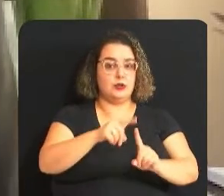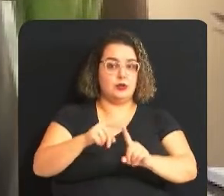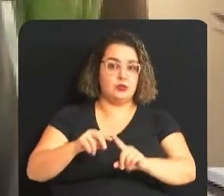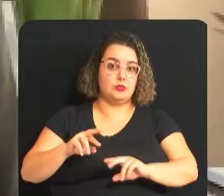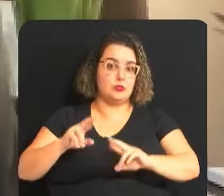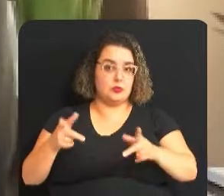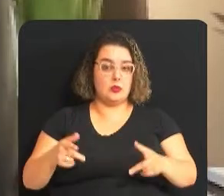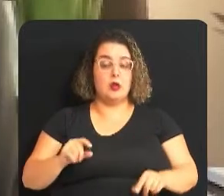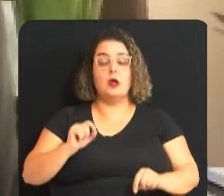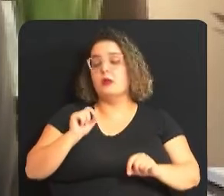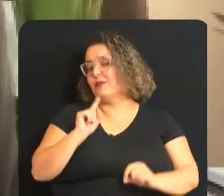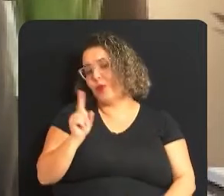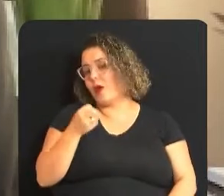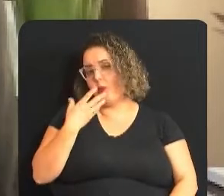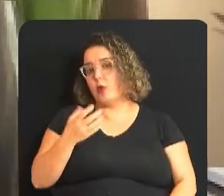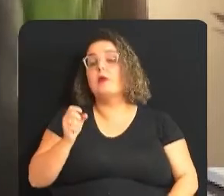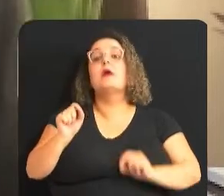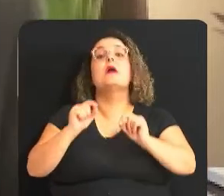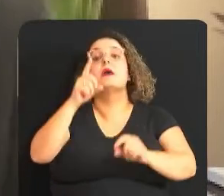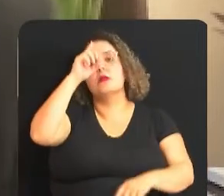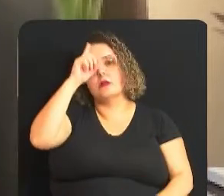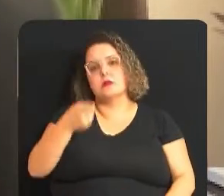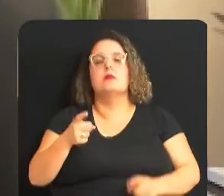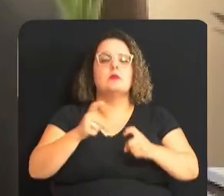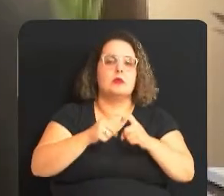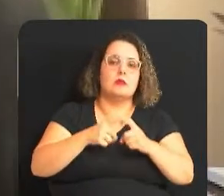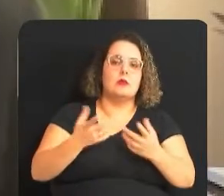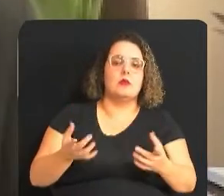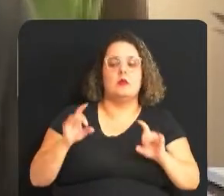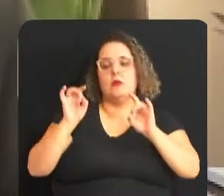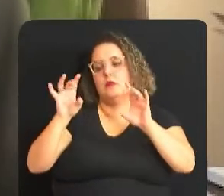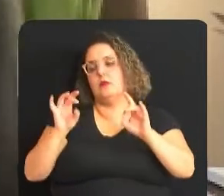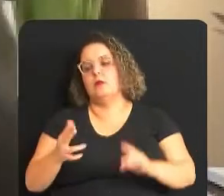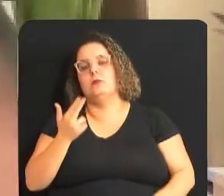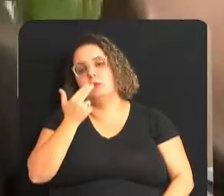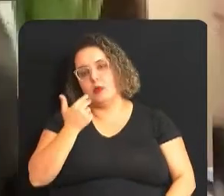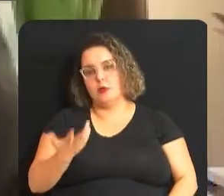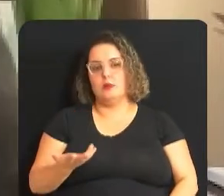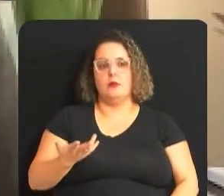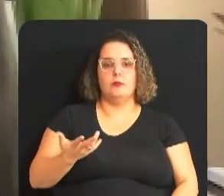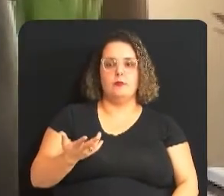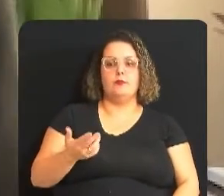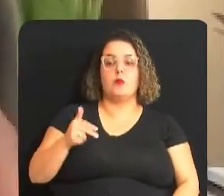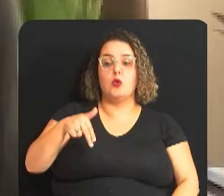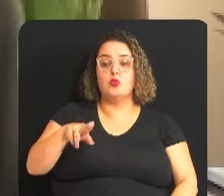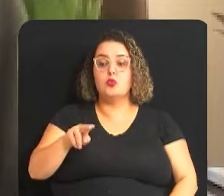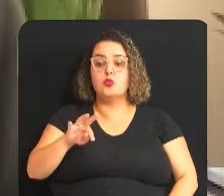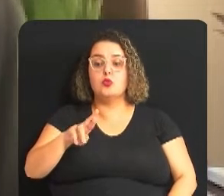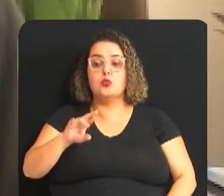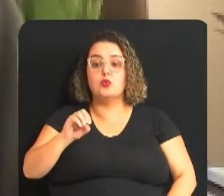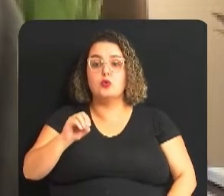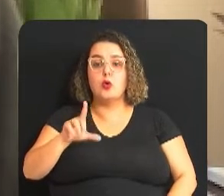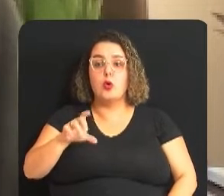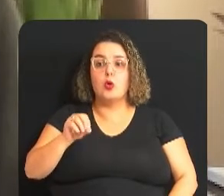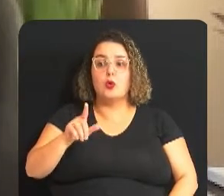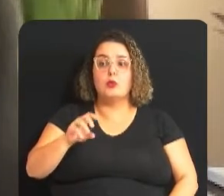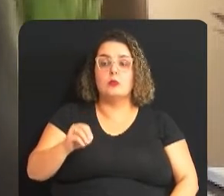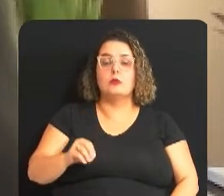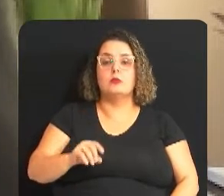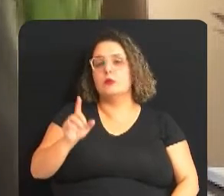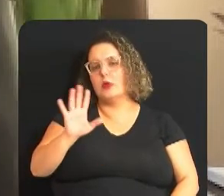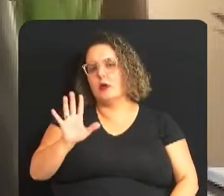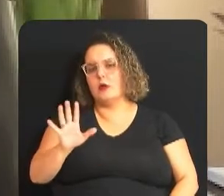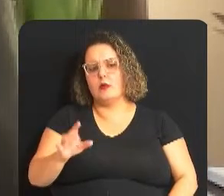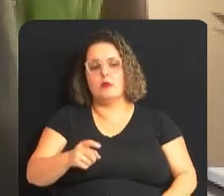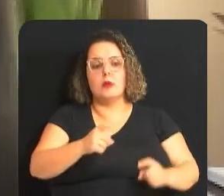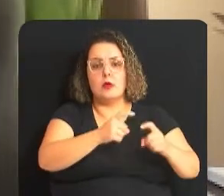tem que decidir isso? Tem um médico. Aí eu vou num especialista de nutrição, eu vou num nutrólogo, vá no teu clínico geral. Por quê?